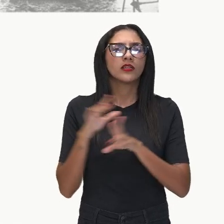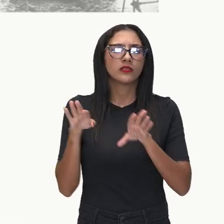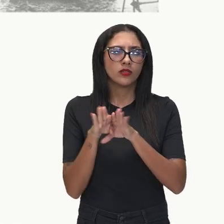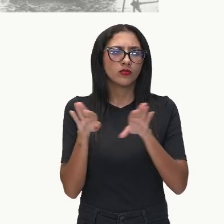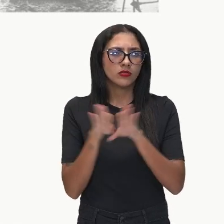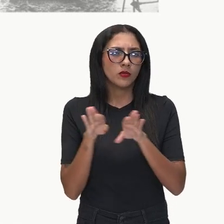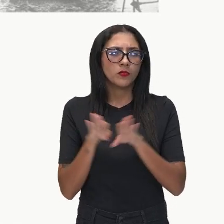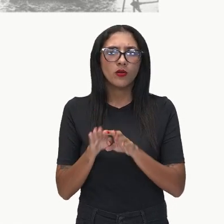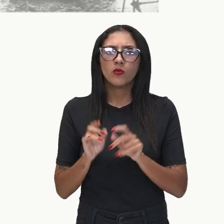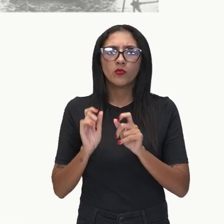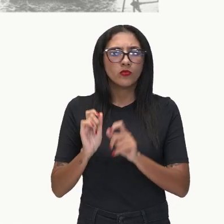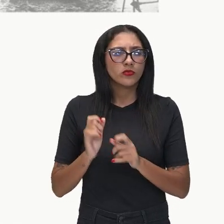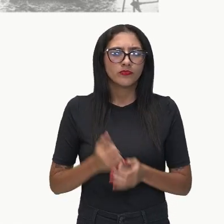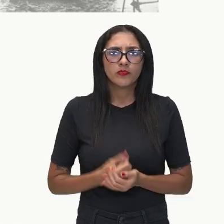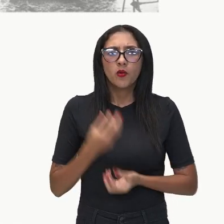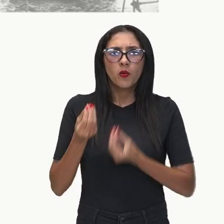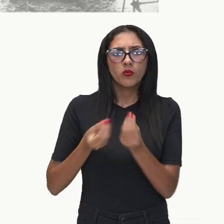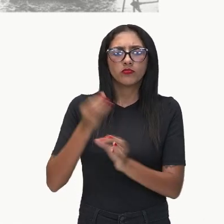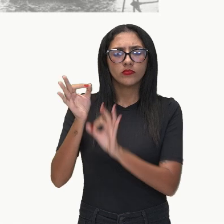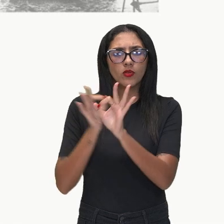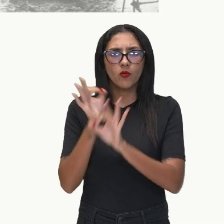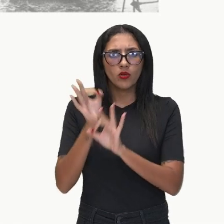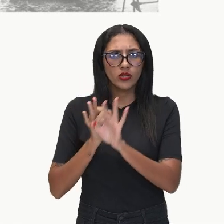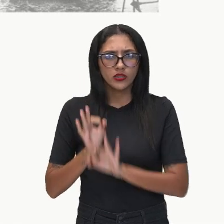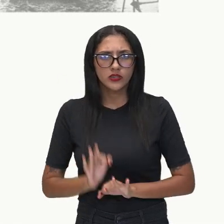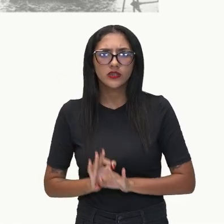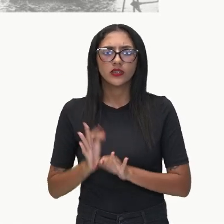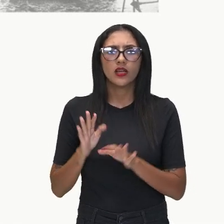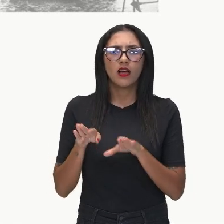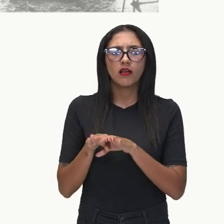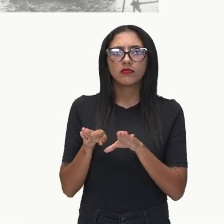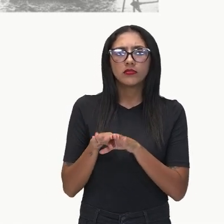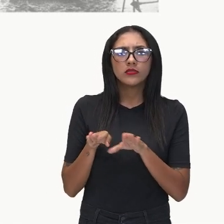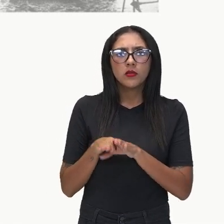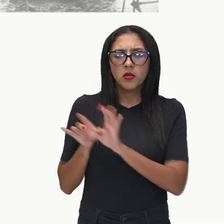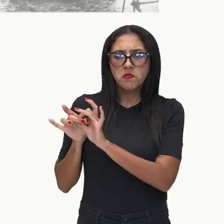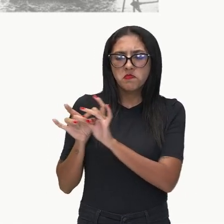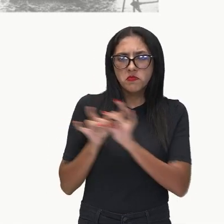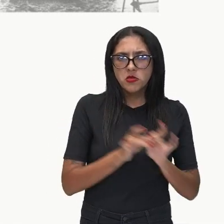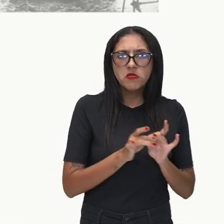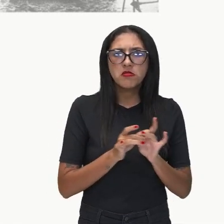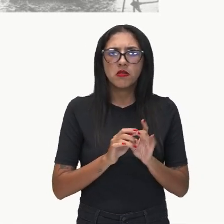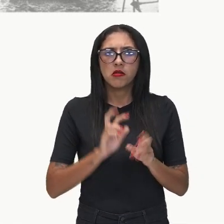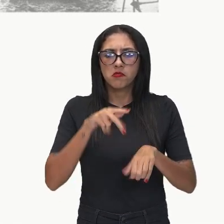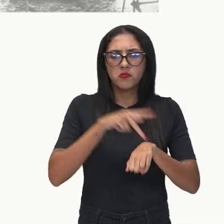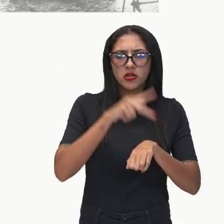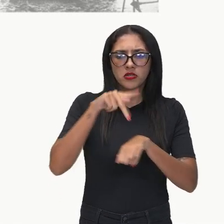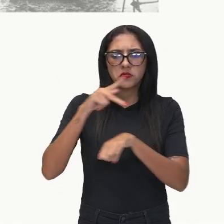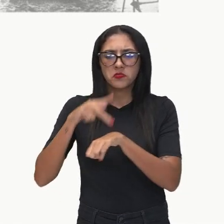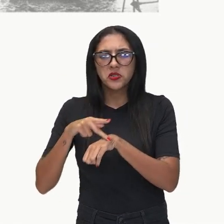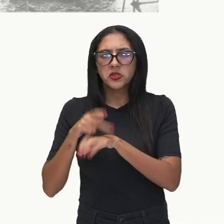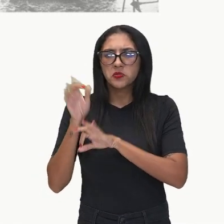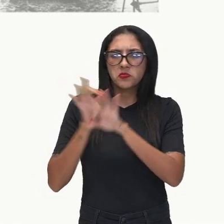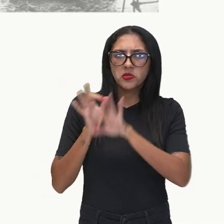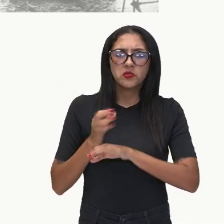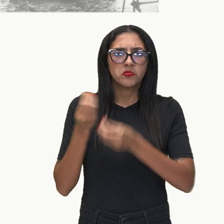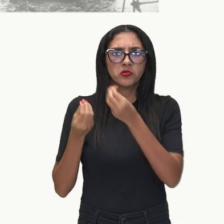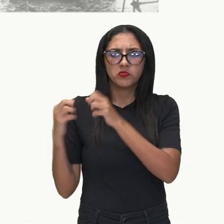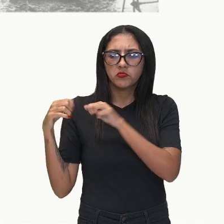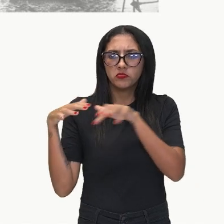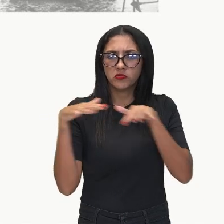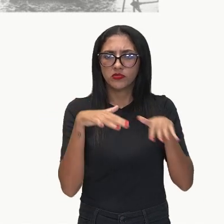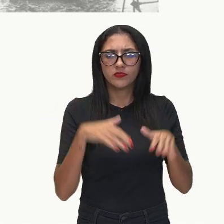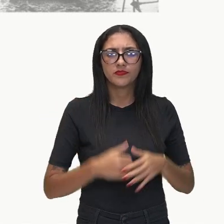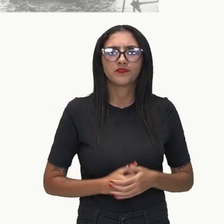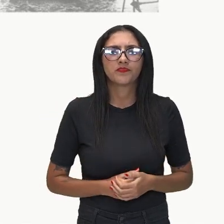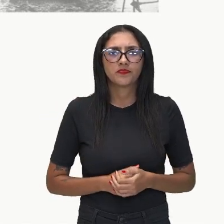ali para coordenar operações conjuntas de diferentes lugares do mundo na Primeira Guerra. Enfim, a